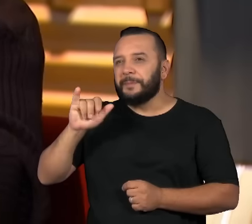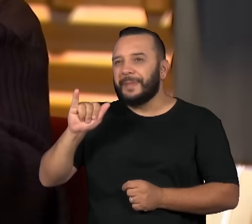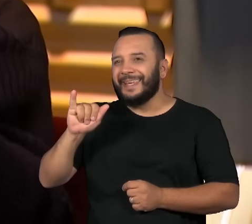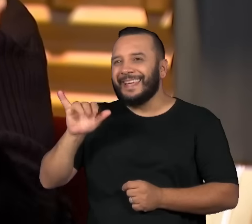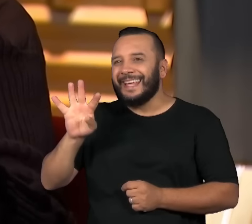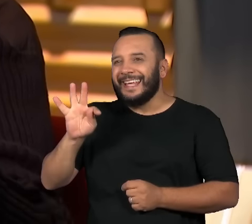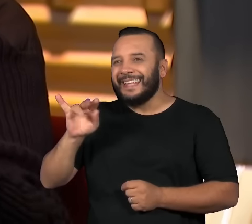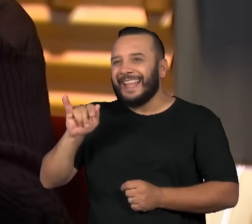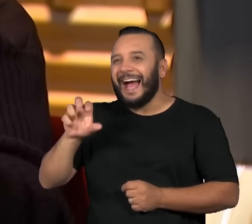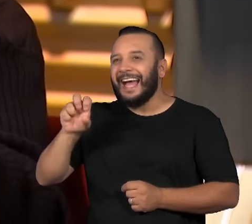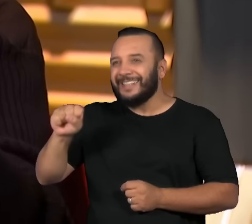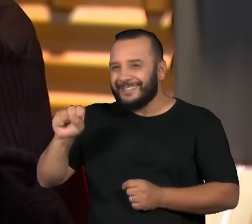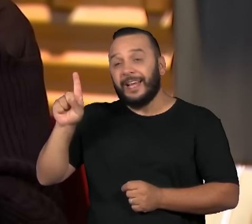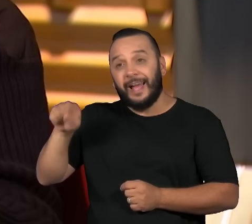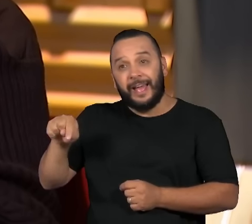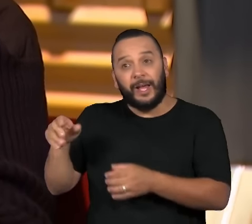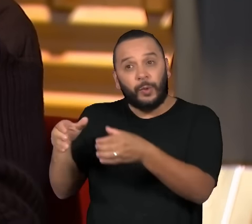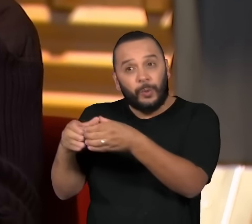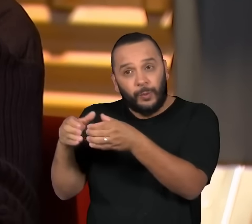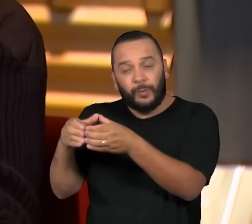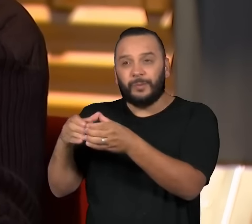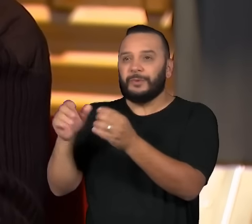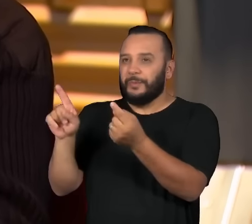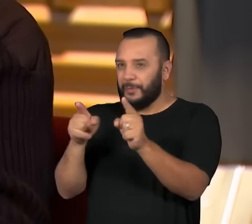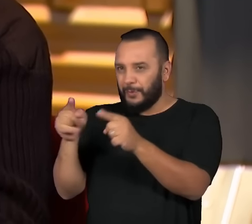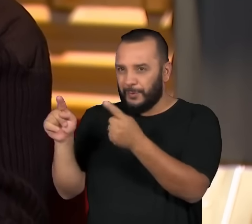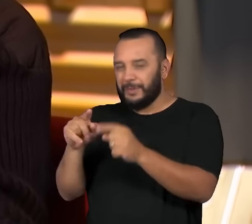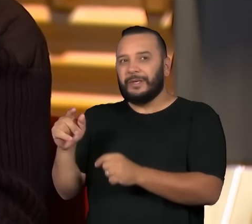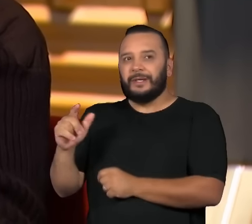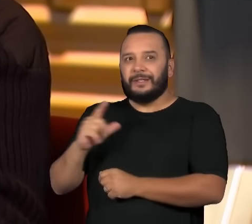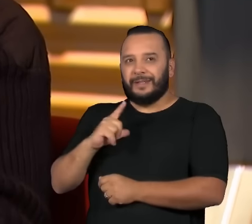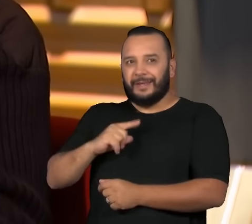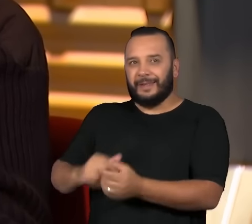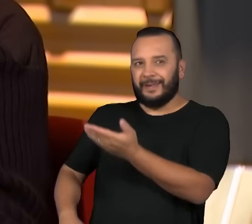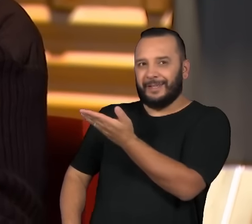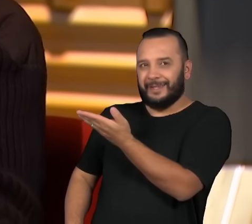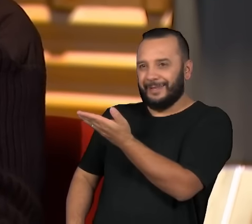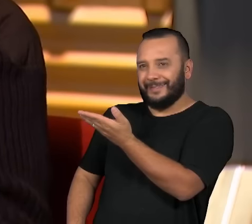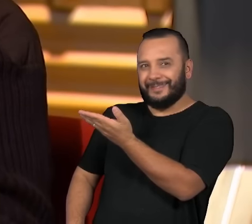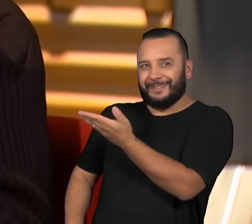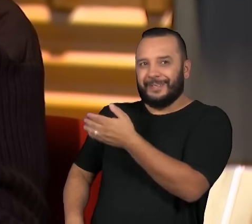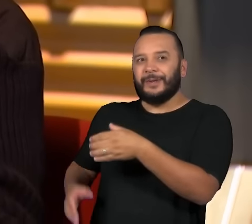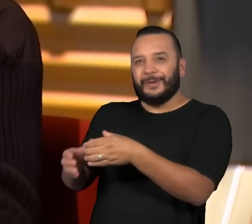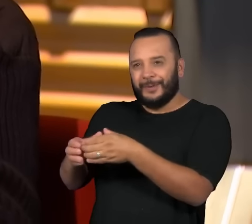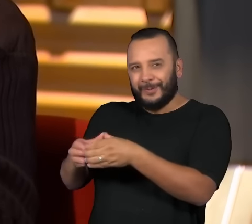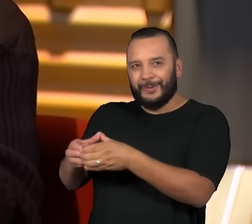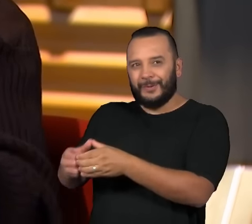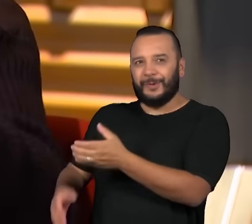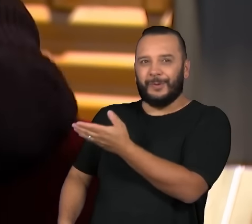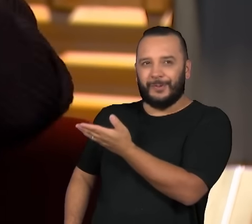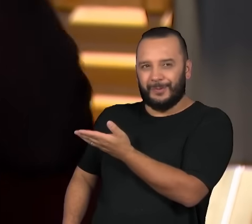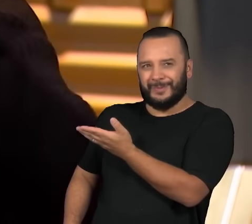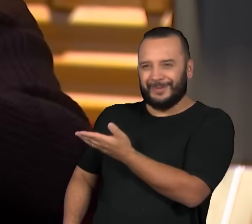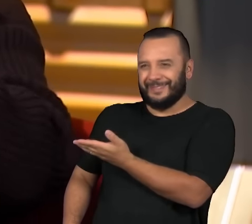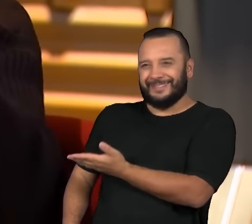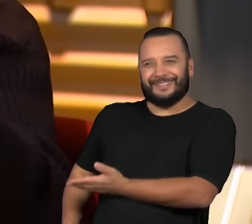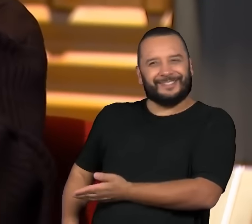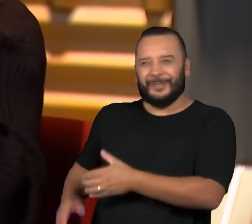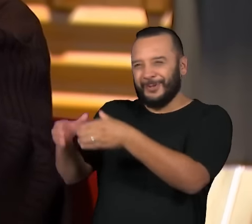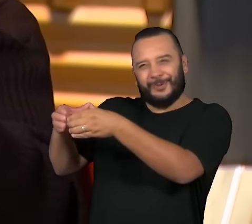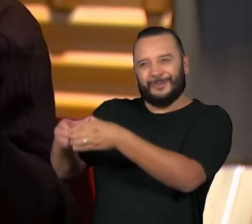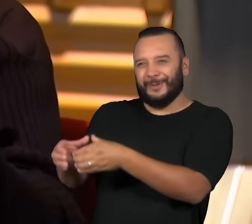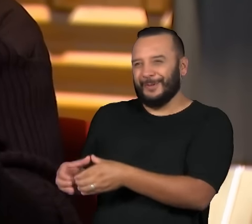são vários músicos ali que se reúnem. Pessoal do Cachorro Grande, o Kiko Zambianchi, pessoal da Pitty, Sepultura, enfim, Tá. uma